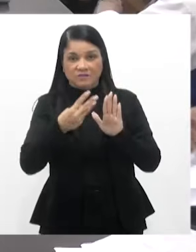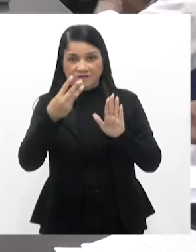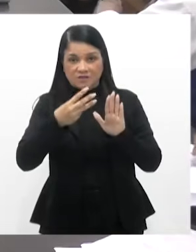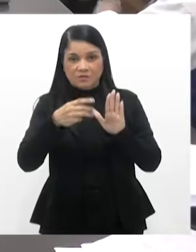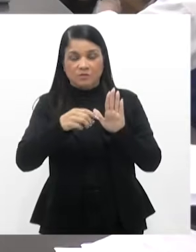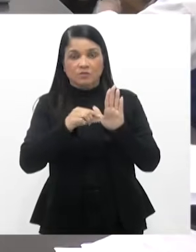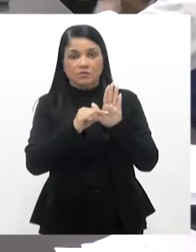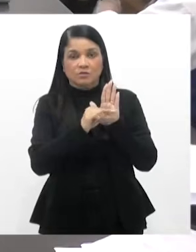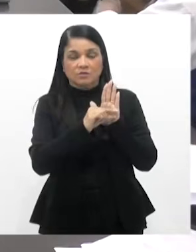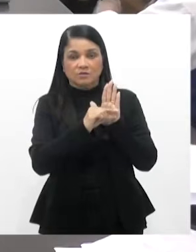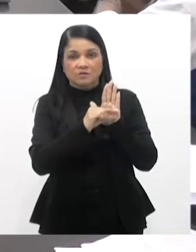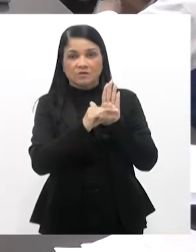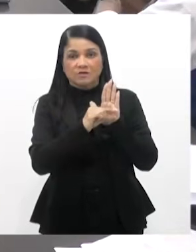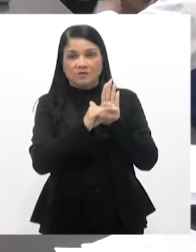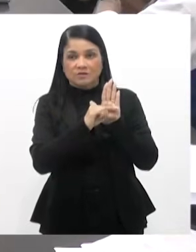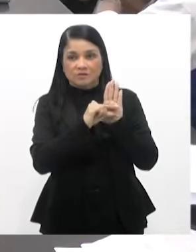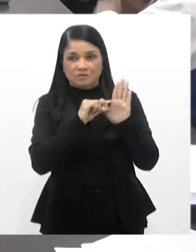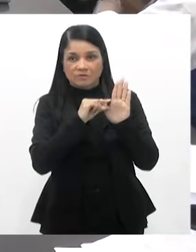quando fala que...